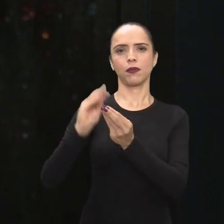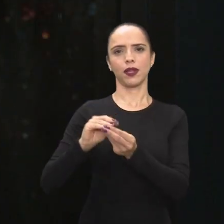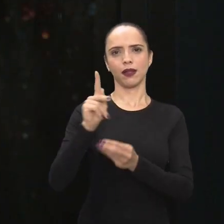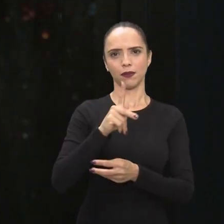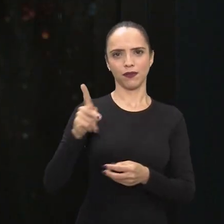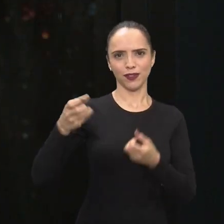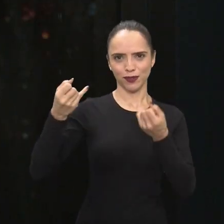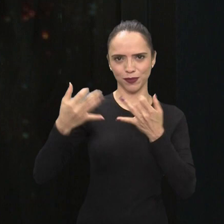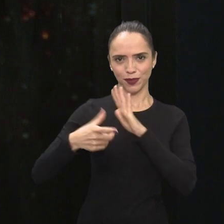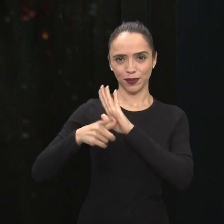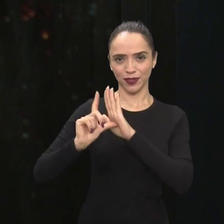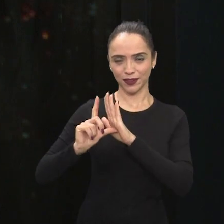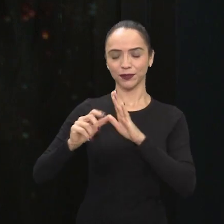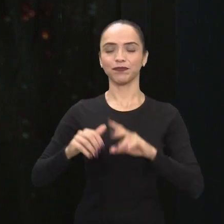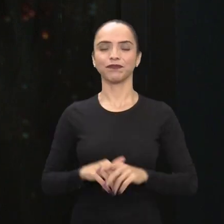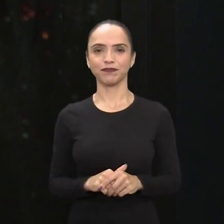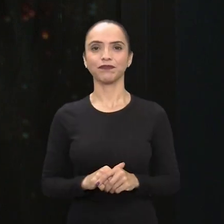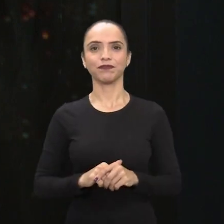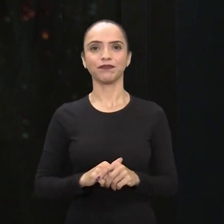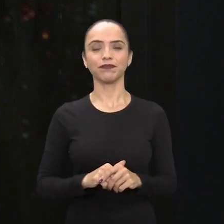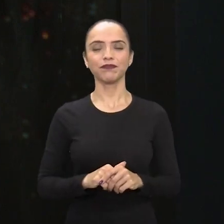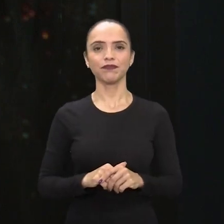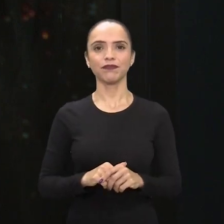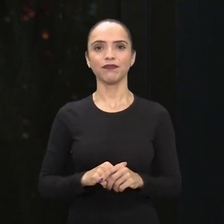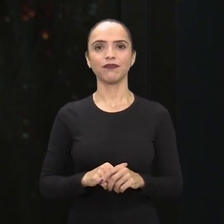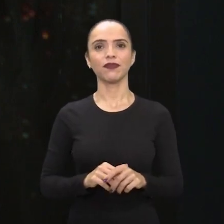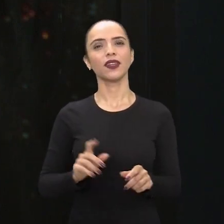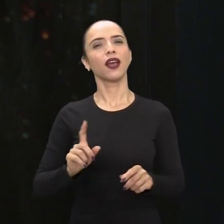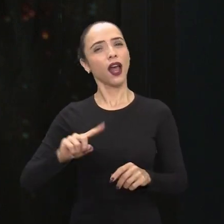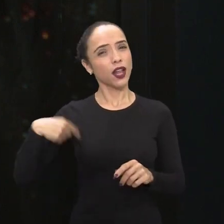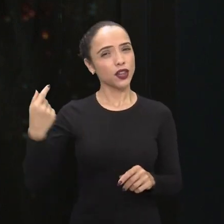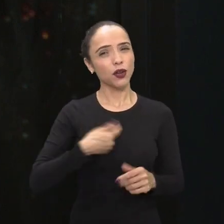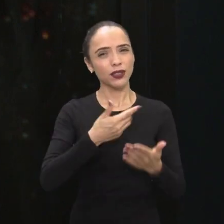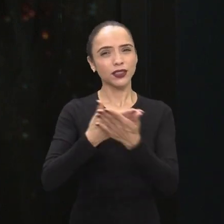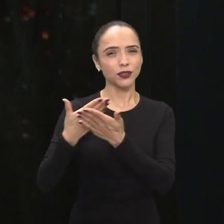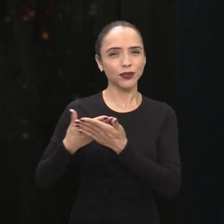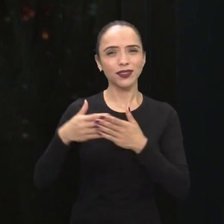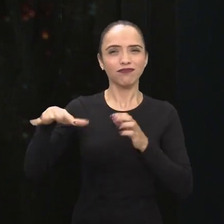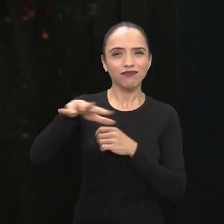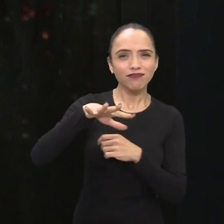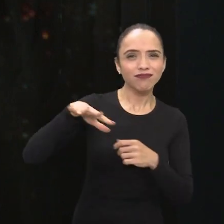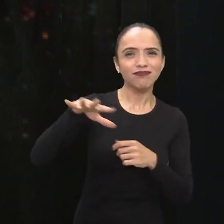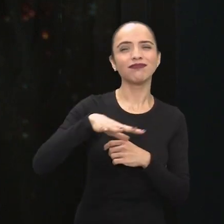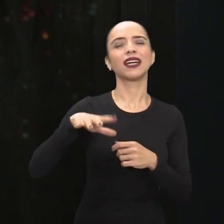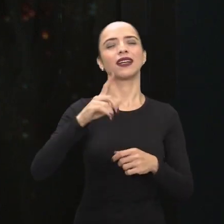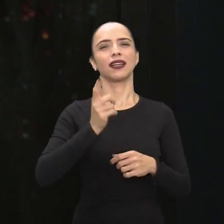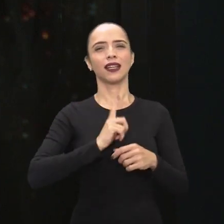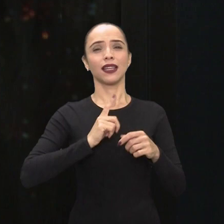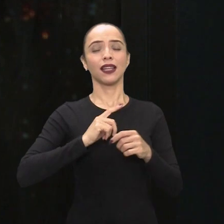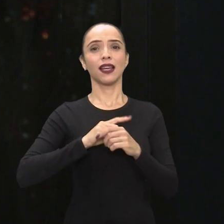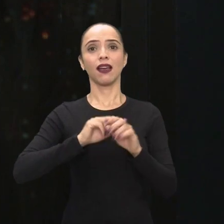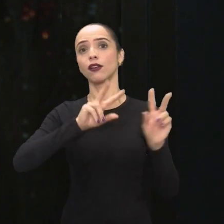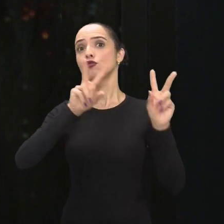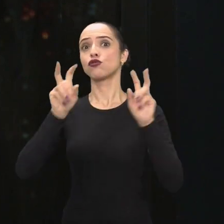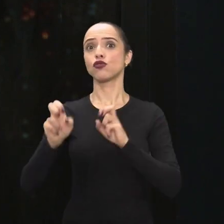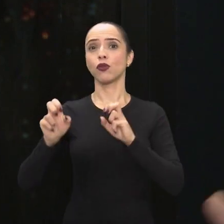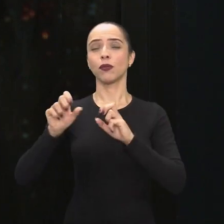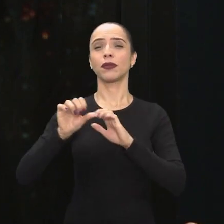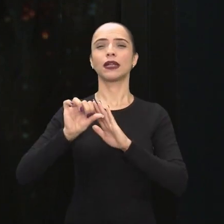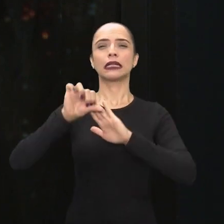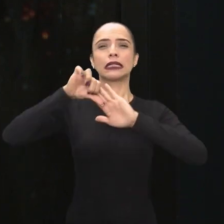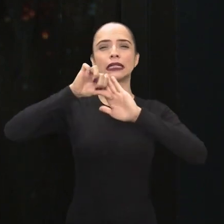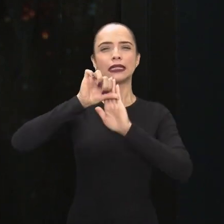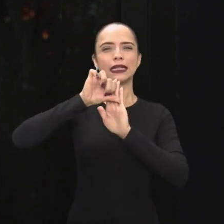eu acho que é o que a gente brinca na área na nossa área de estudo né dentro da criminologia do direito